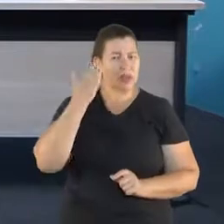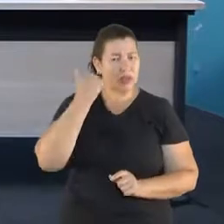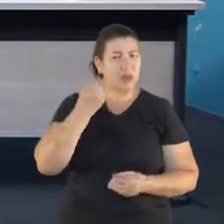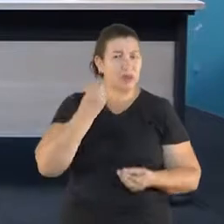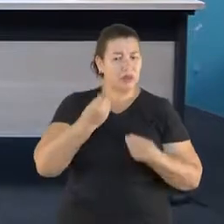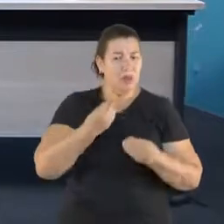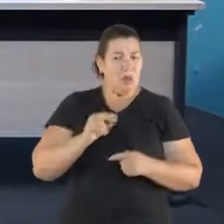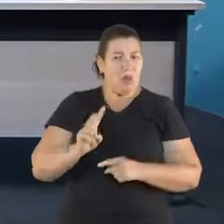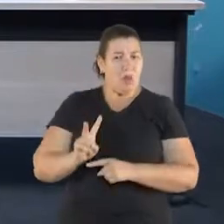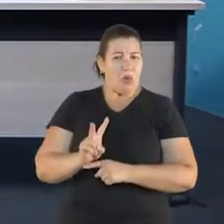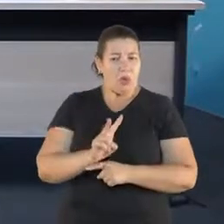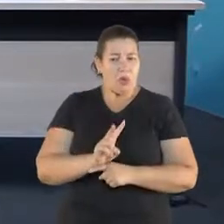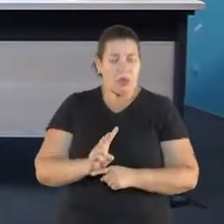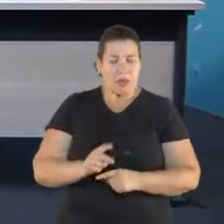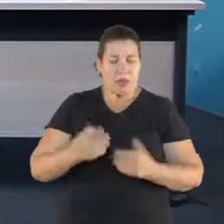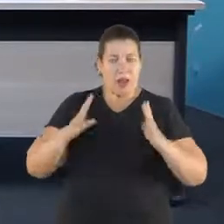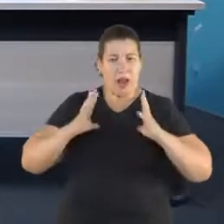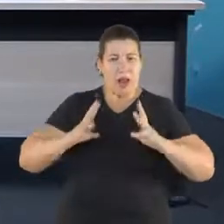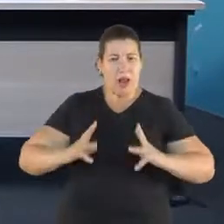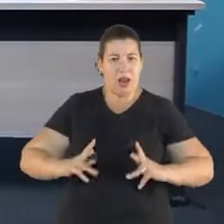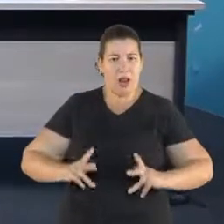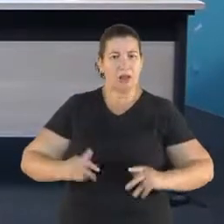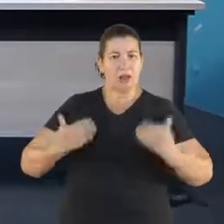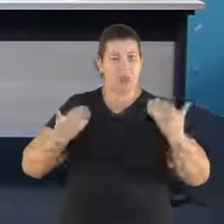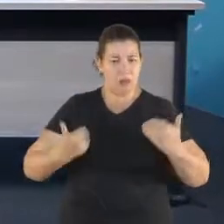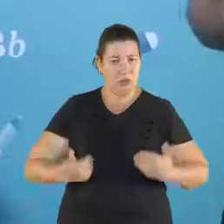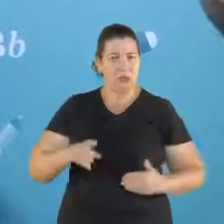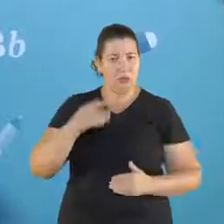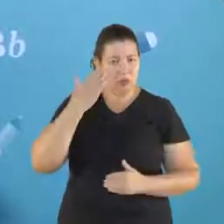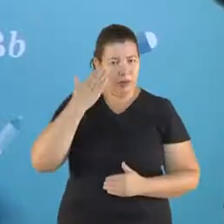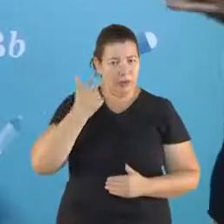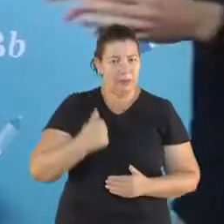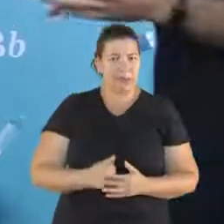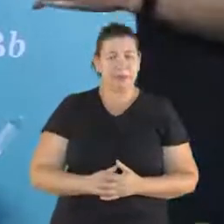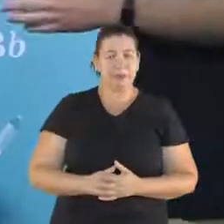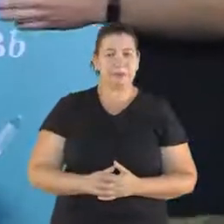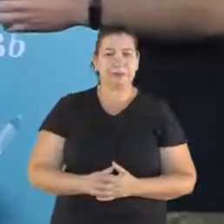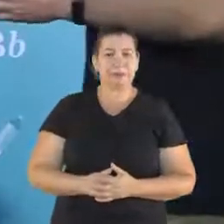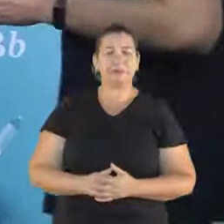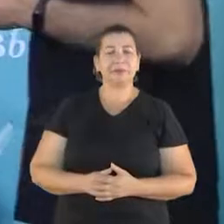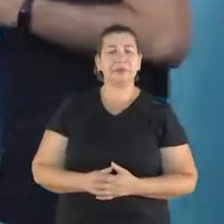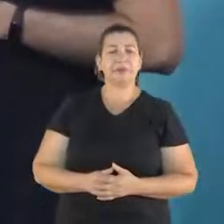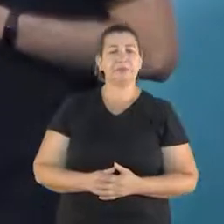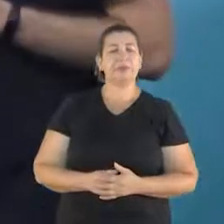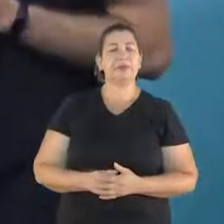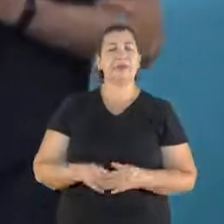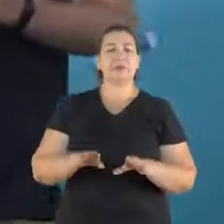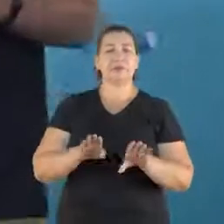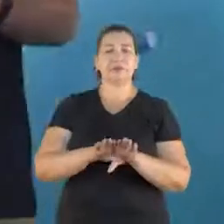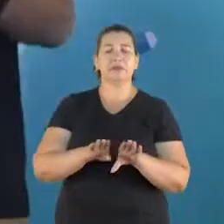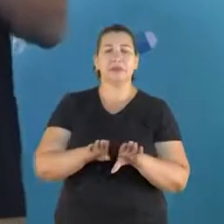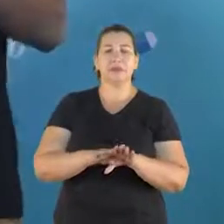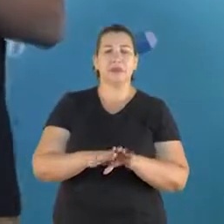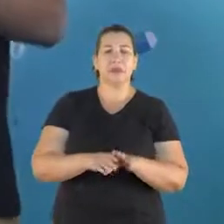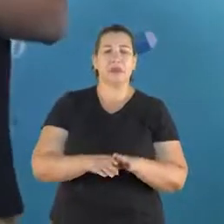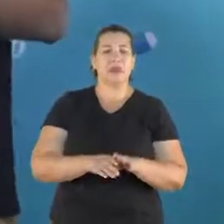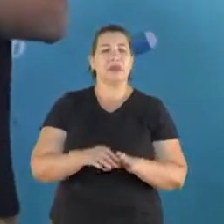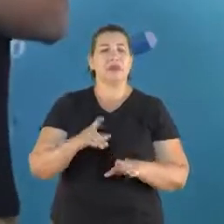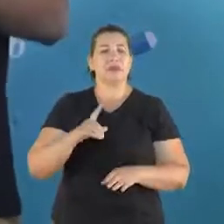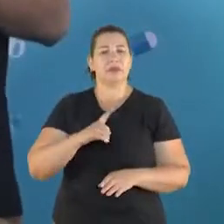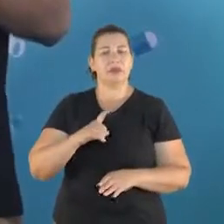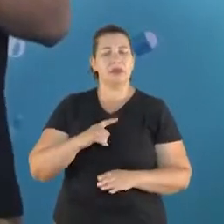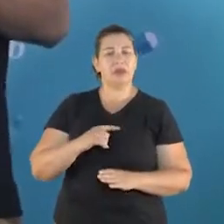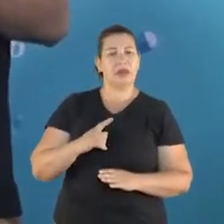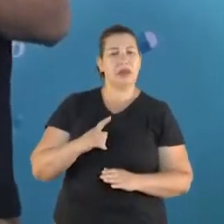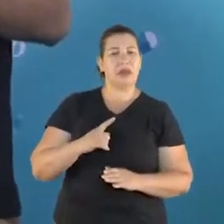aos cuidados relacionados a essa higiene que a gente precisa ter do nosso corpo. E continuando falando sobre isso, nós podemos falar também que, como ocorre